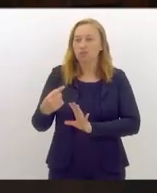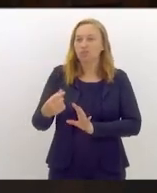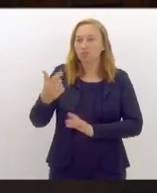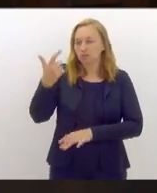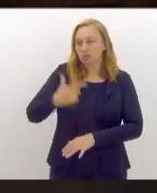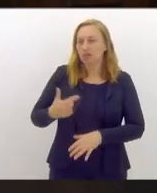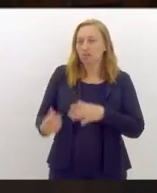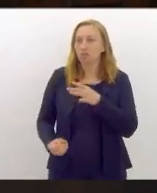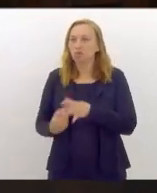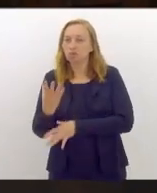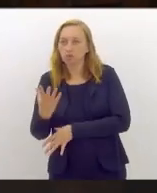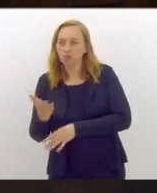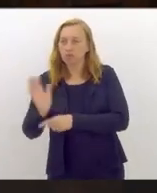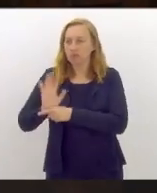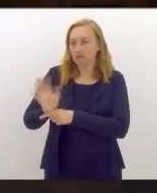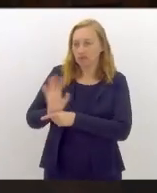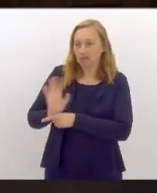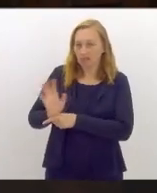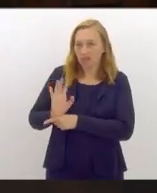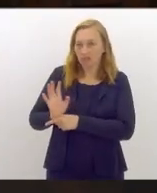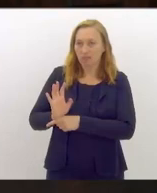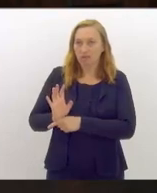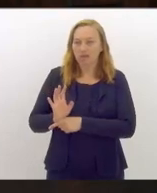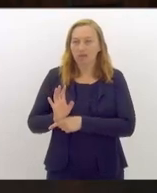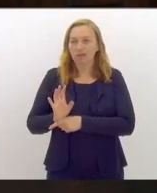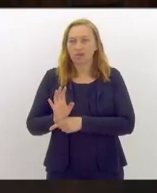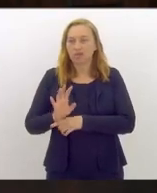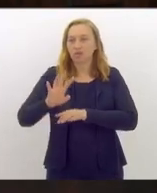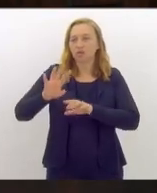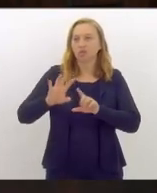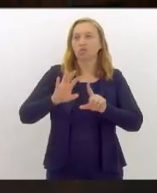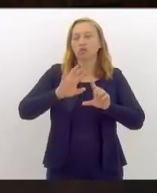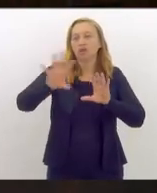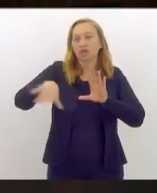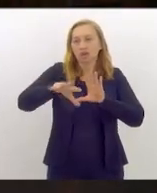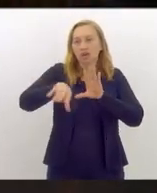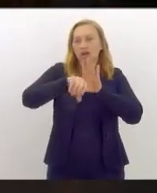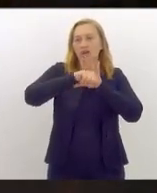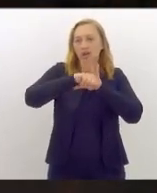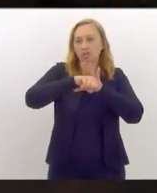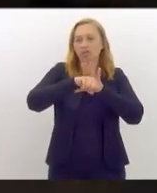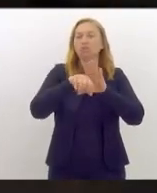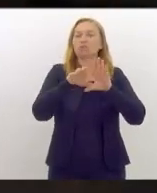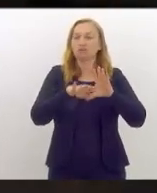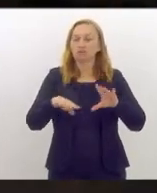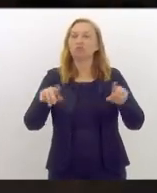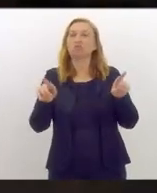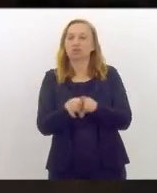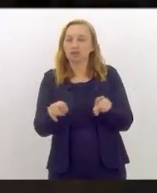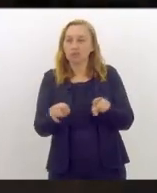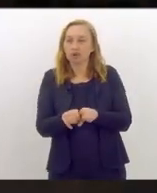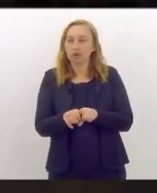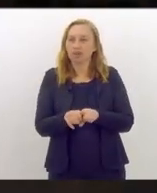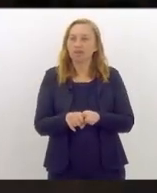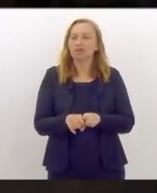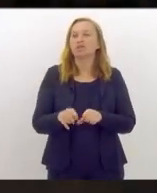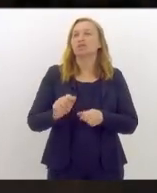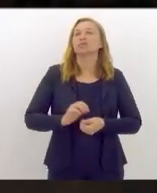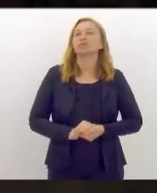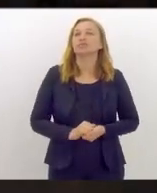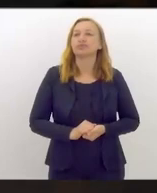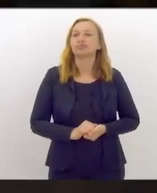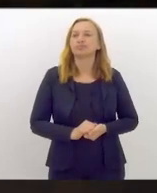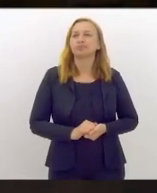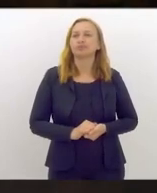audiovisual antes disso eu tive uma longa experiência na gestão pública da política de cinema de audiovisual do país